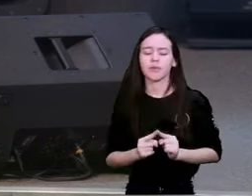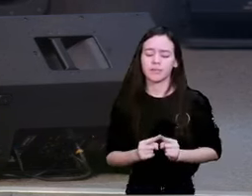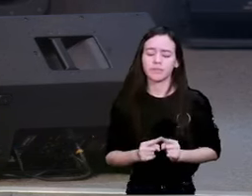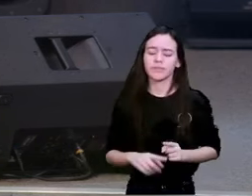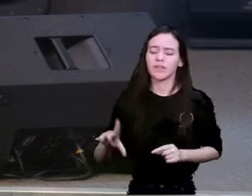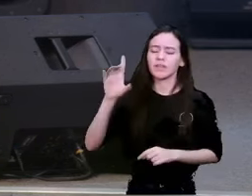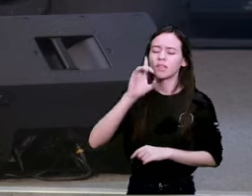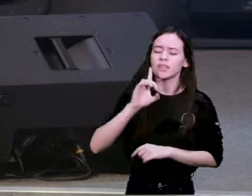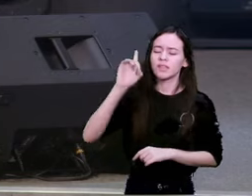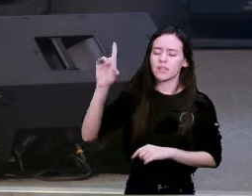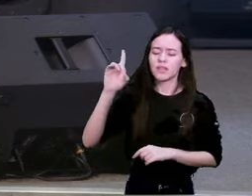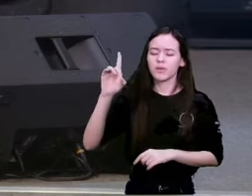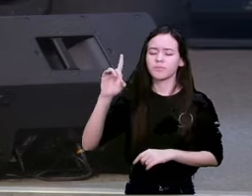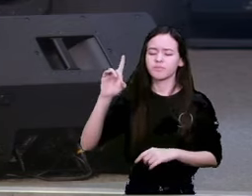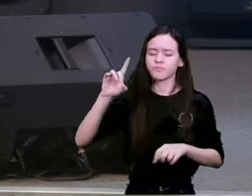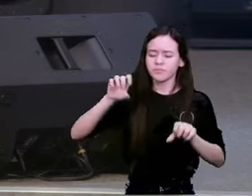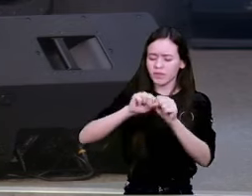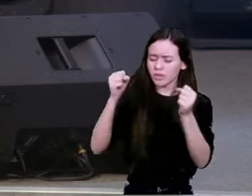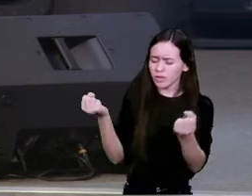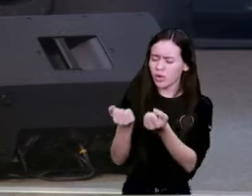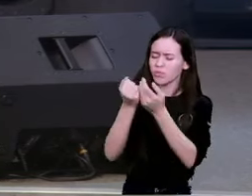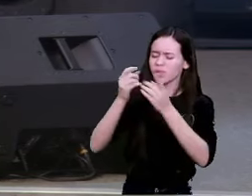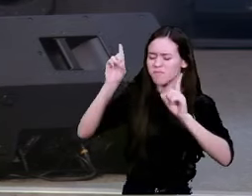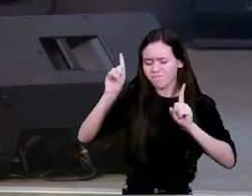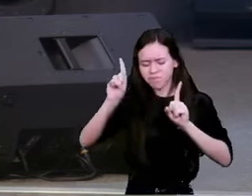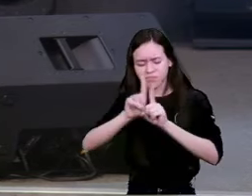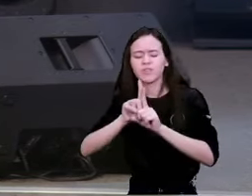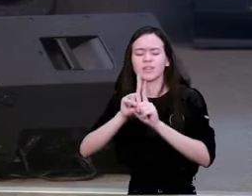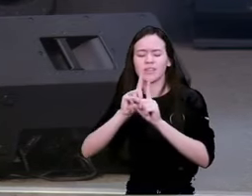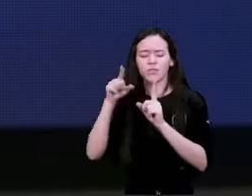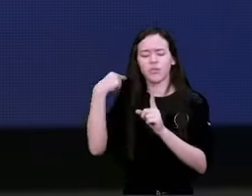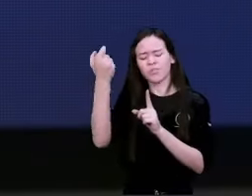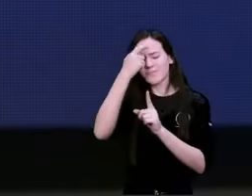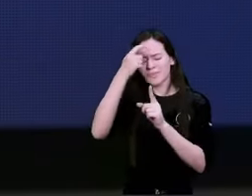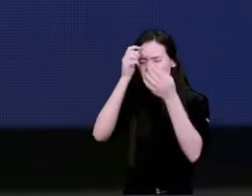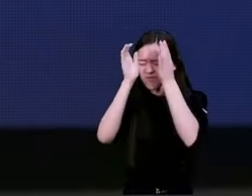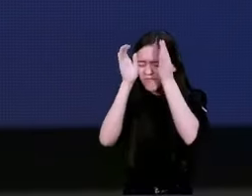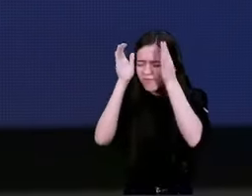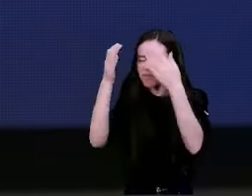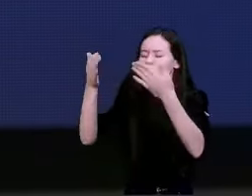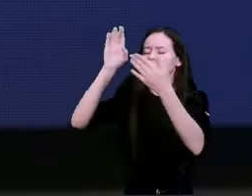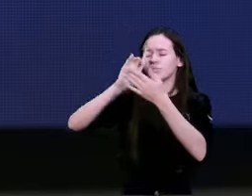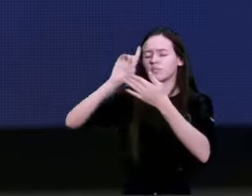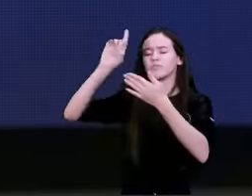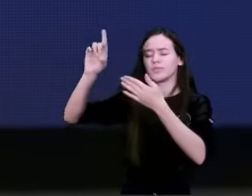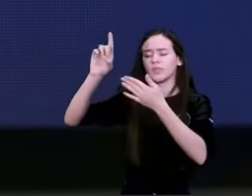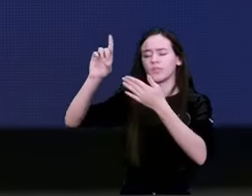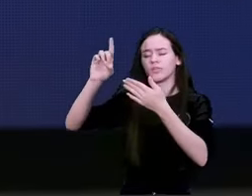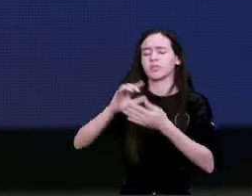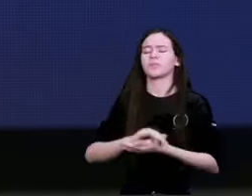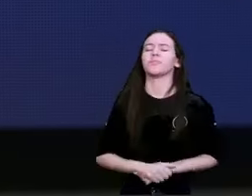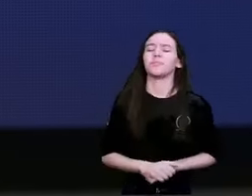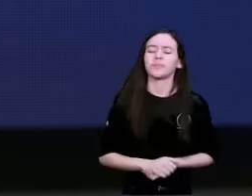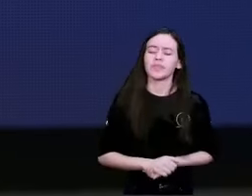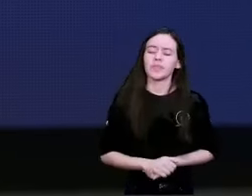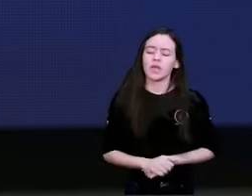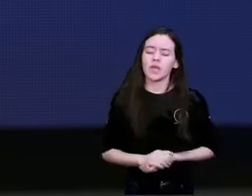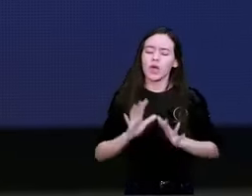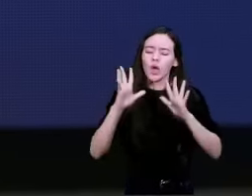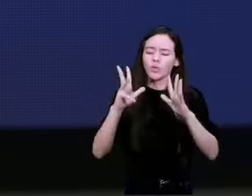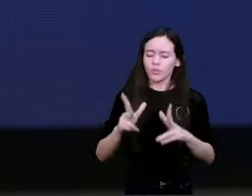Deus, amarra-nos no teu altar, leva, Senhor, a nossa mente cativa a ti, e resgata tudo aquilo